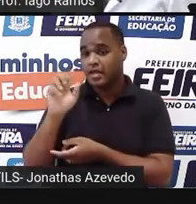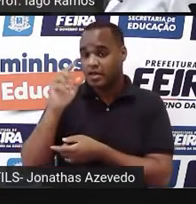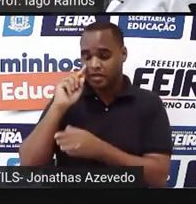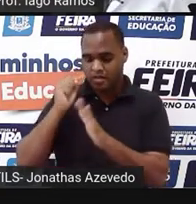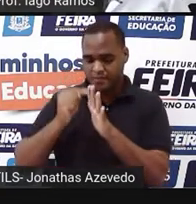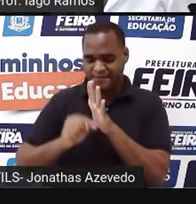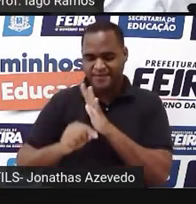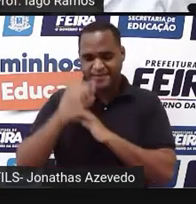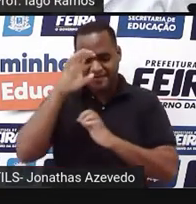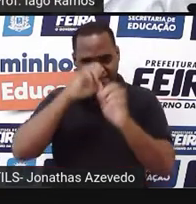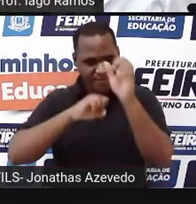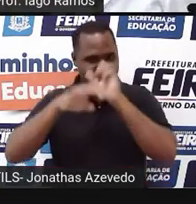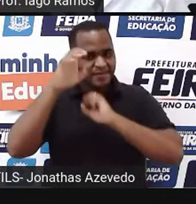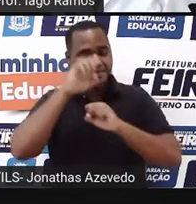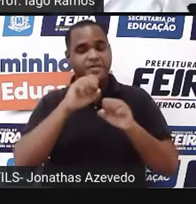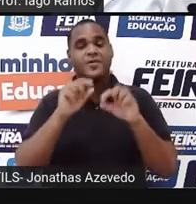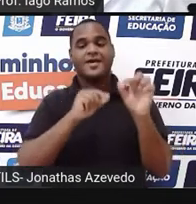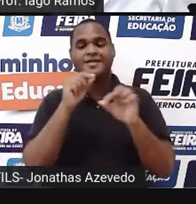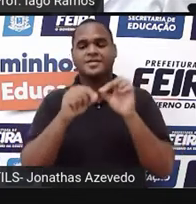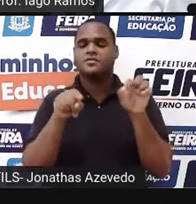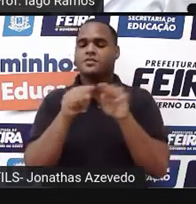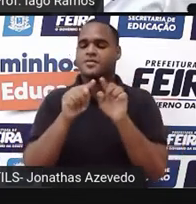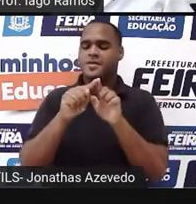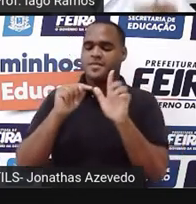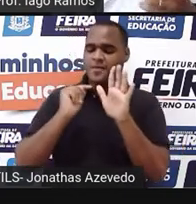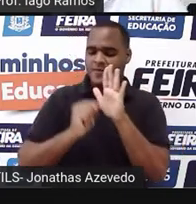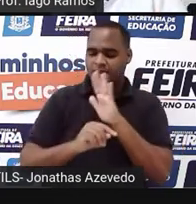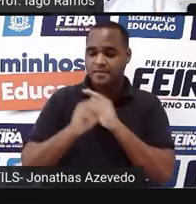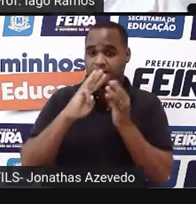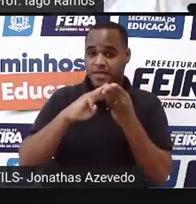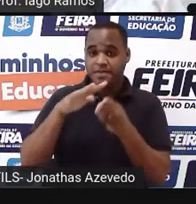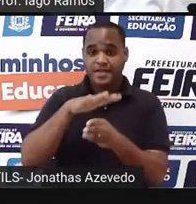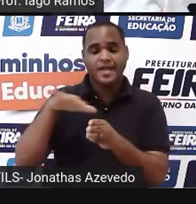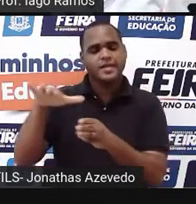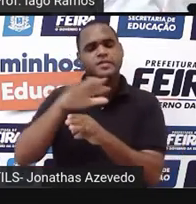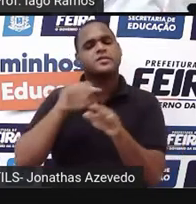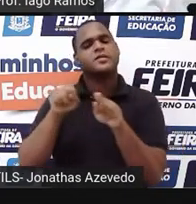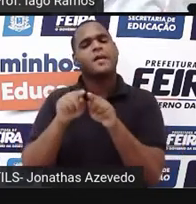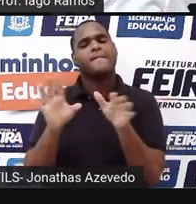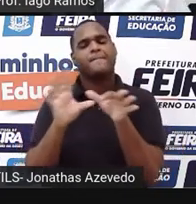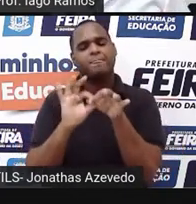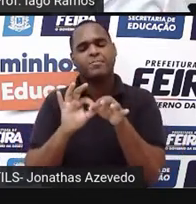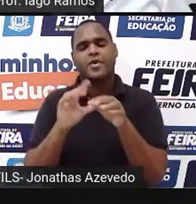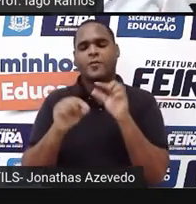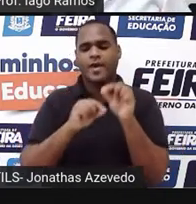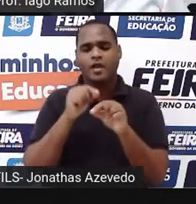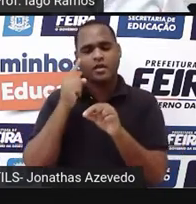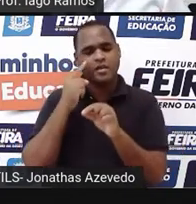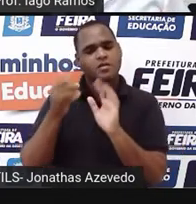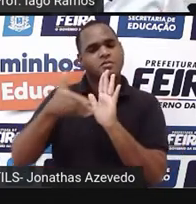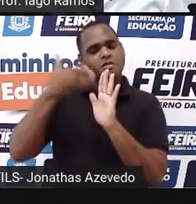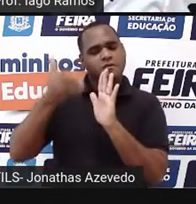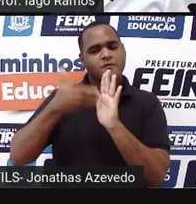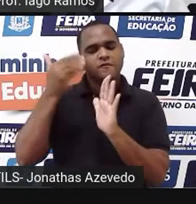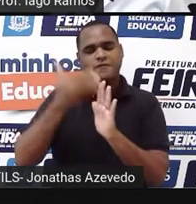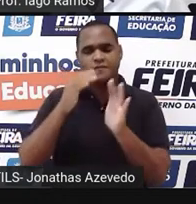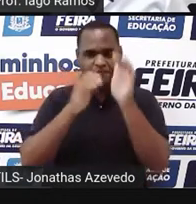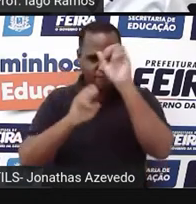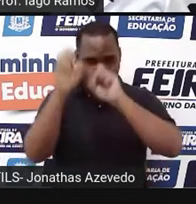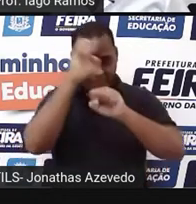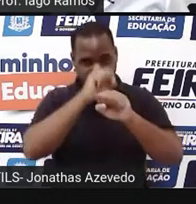na astronomia e na matemática, inclusive, né, escreveu um livro, né,